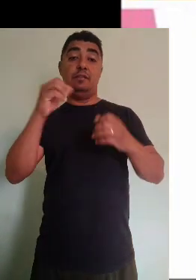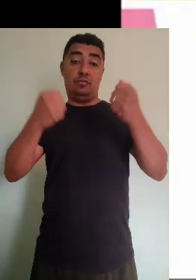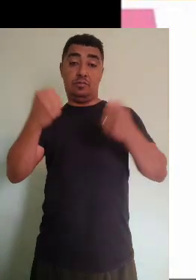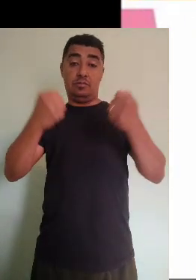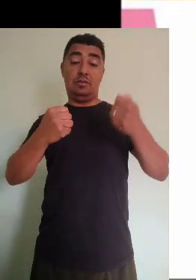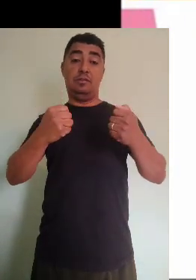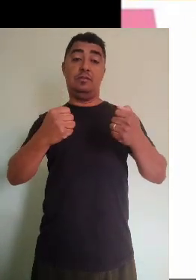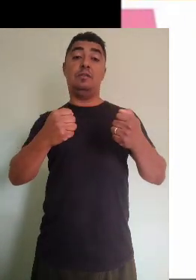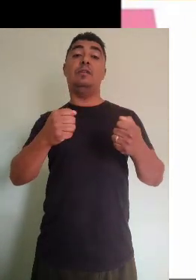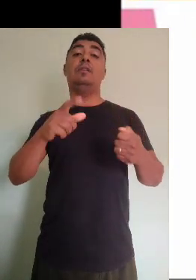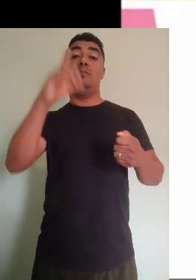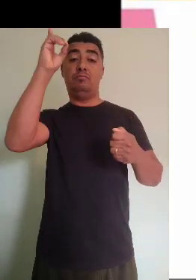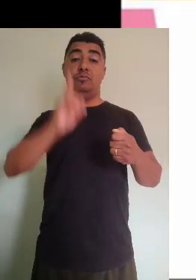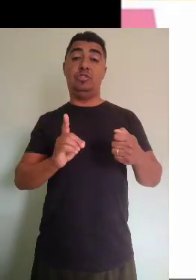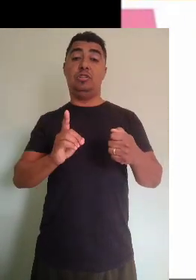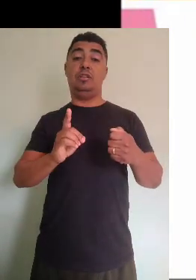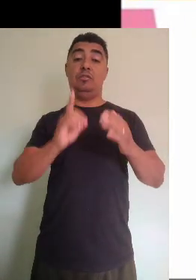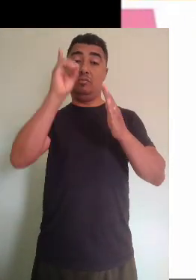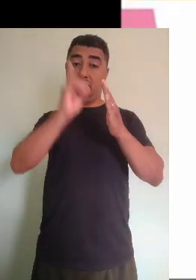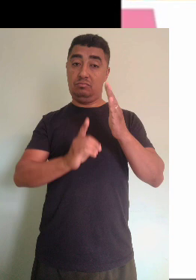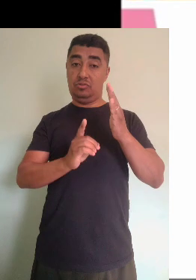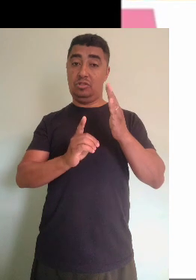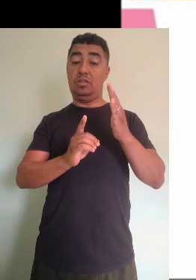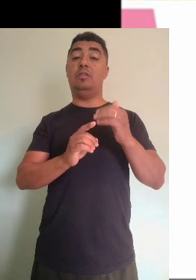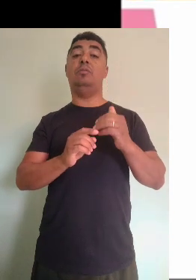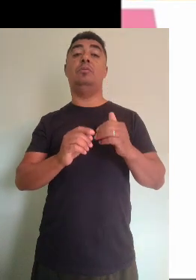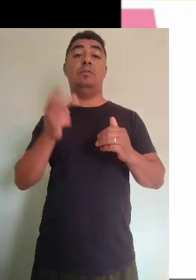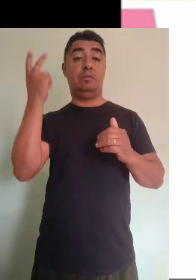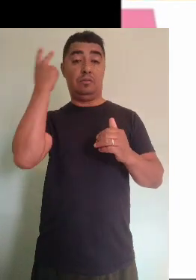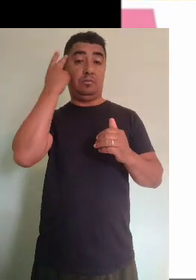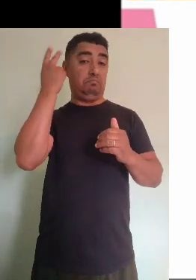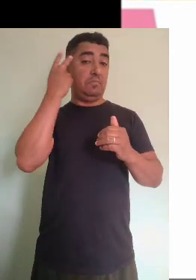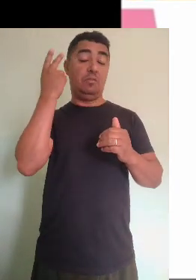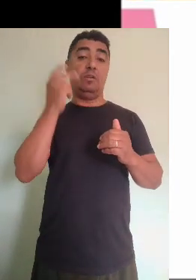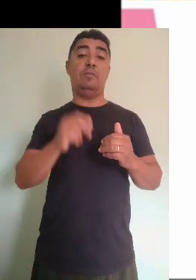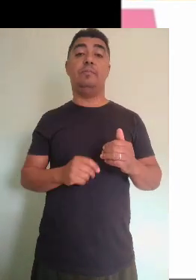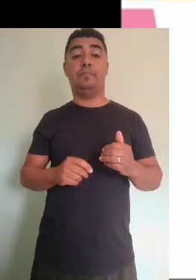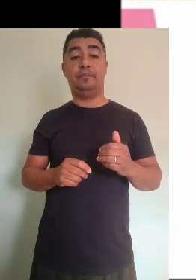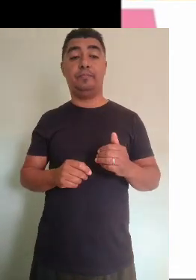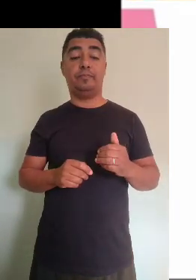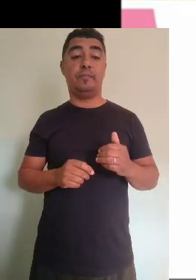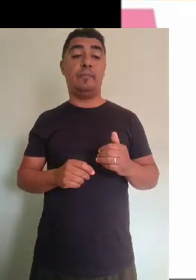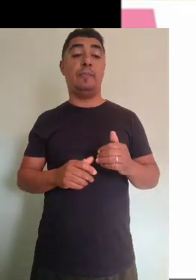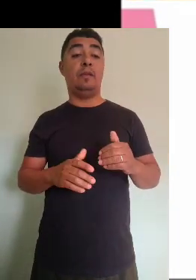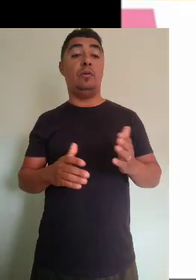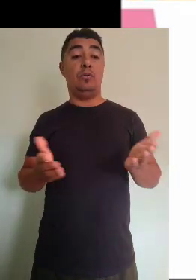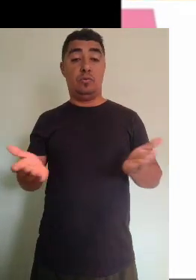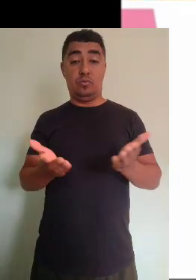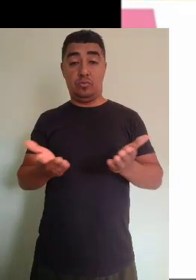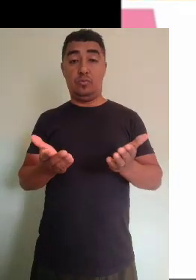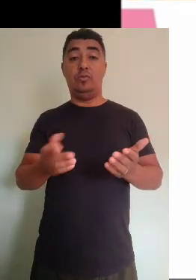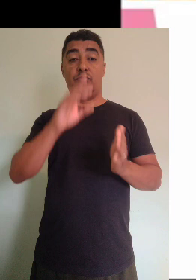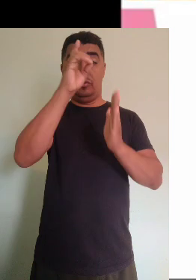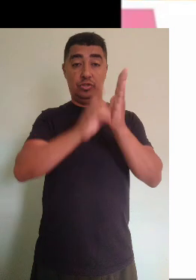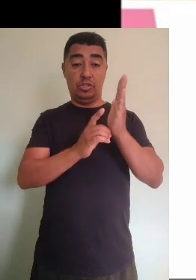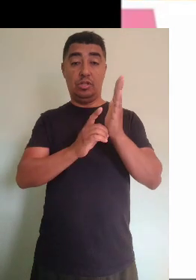está protegido pelos direitos naturais. Vamos ler esse material aqui então, tá? Atualmente, os direitos humanos são compreendidos